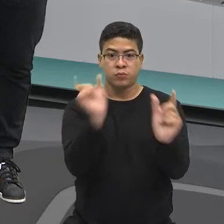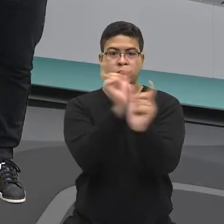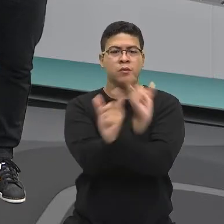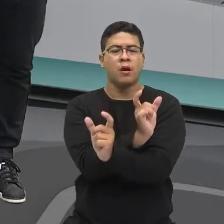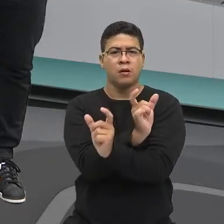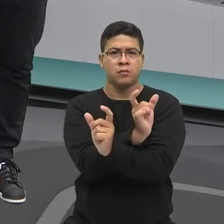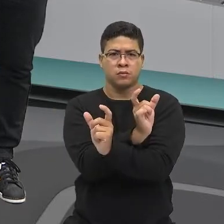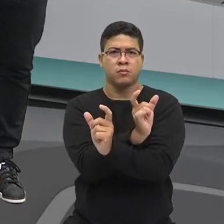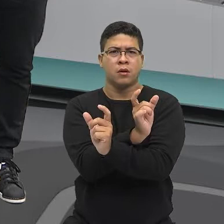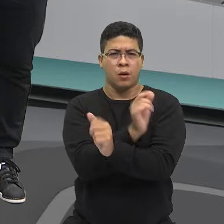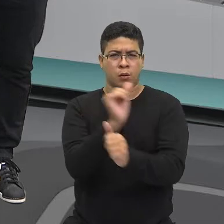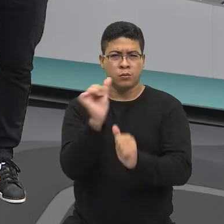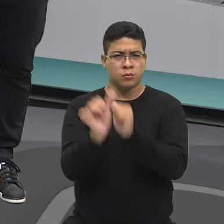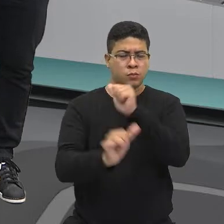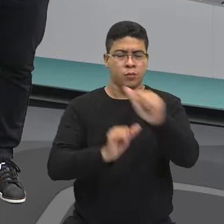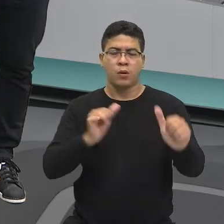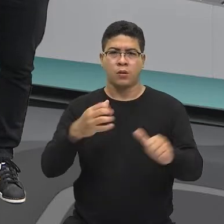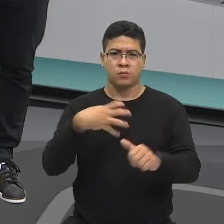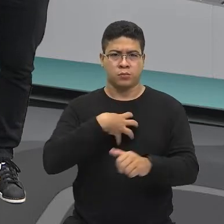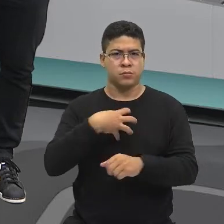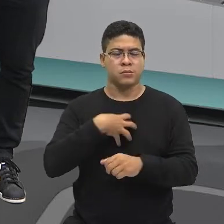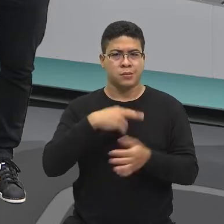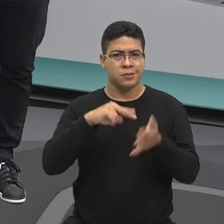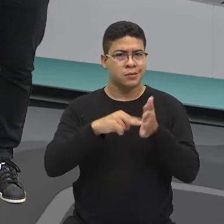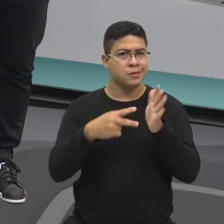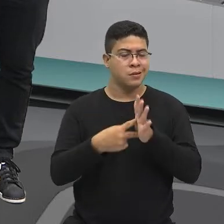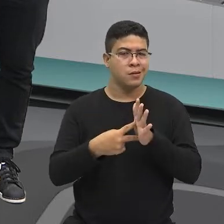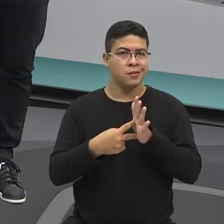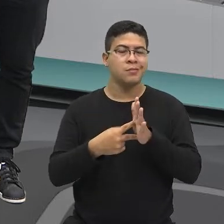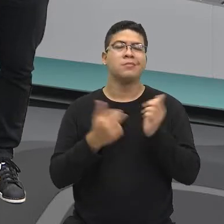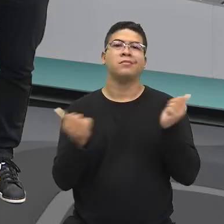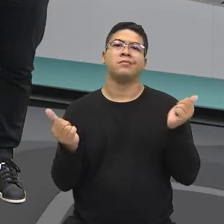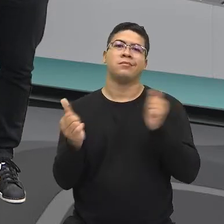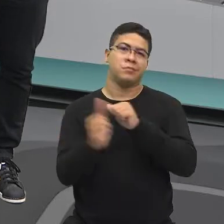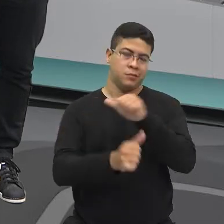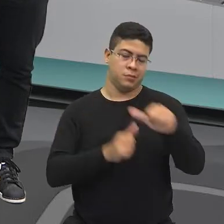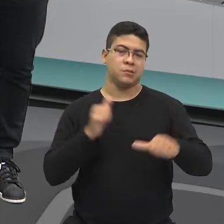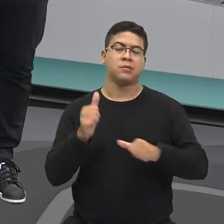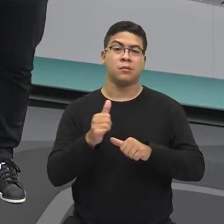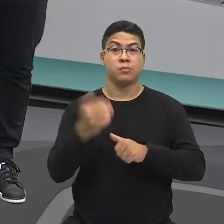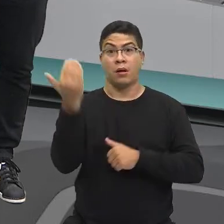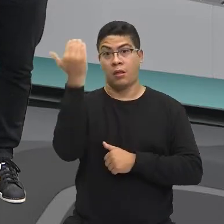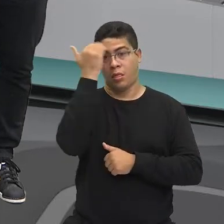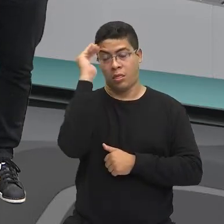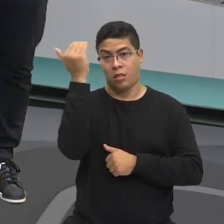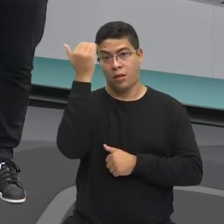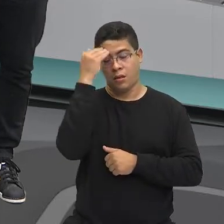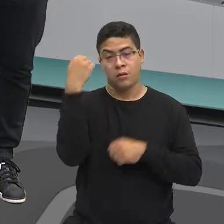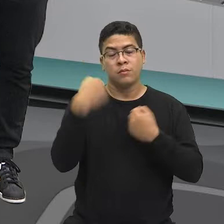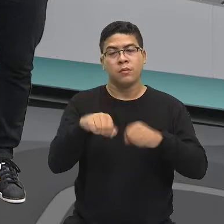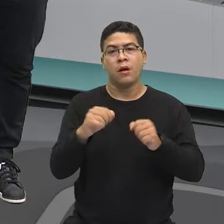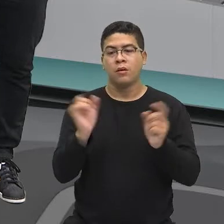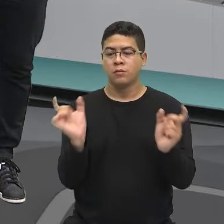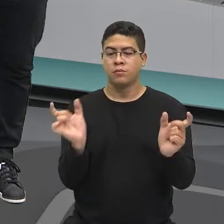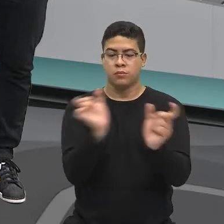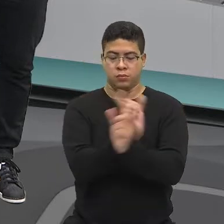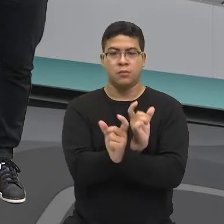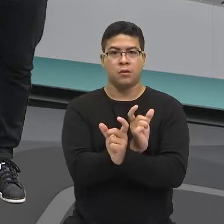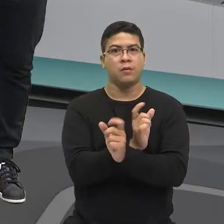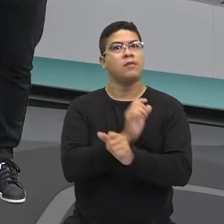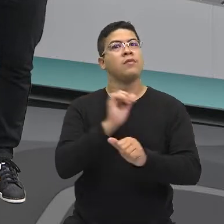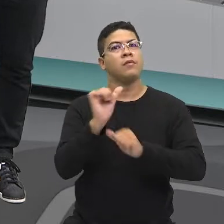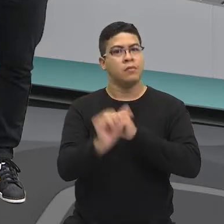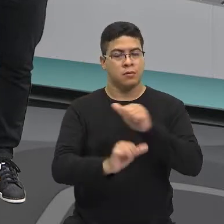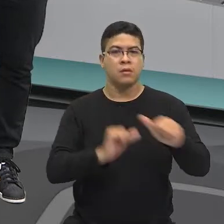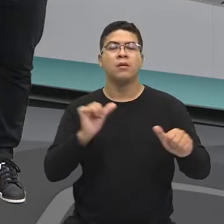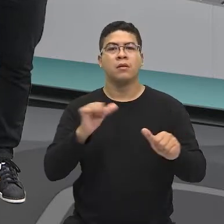isso? Modificaria totalmente o sentido. Então, você tem que compreender ali que essas posições, elas vão mudar,